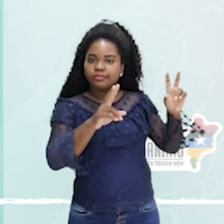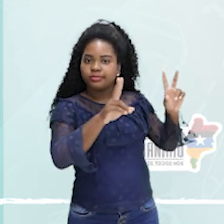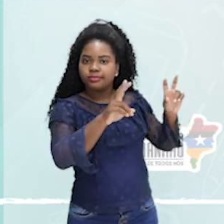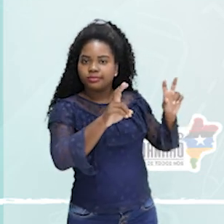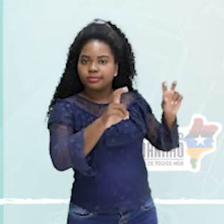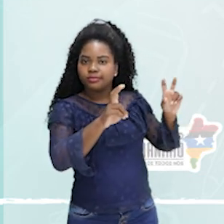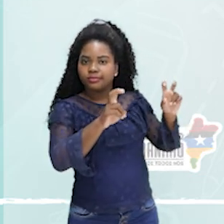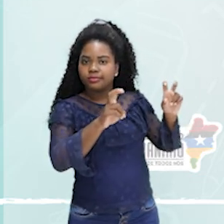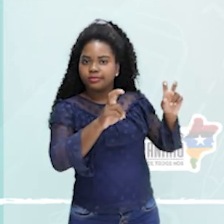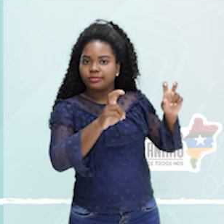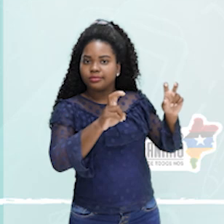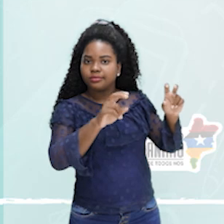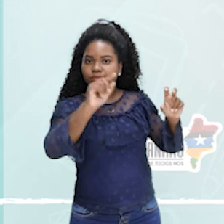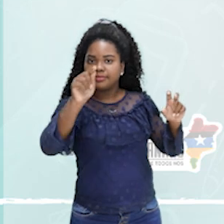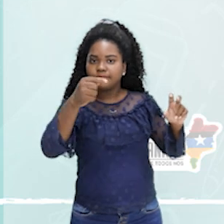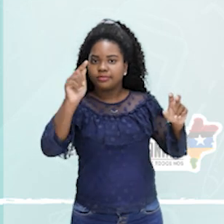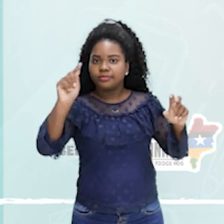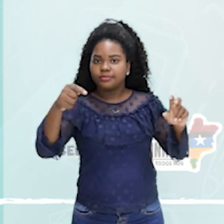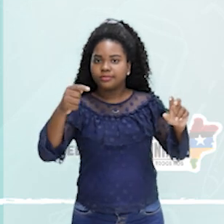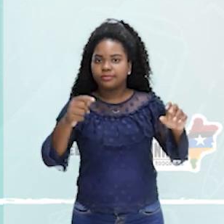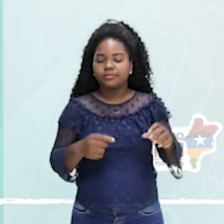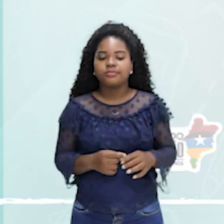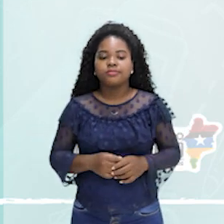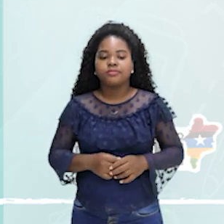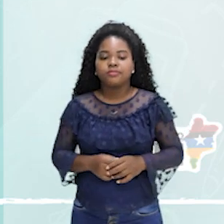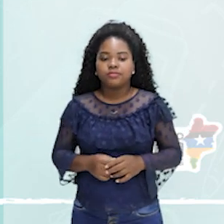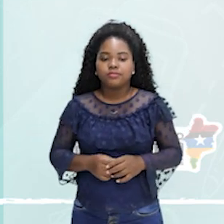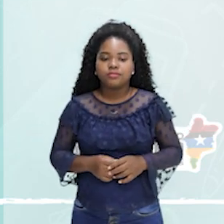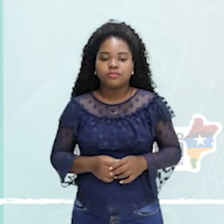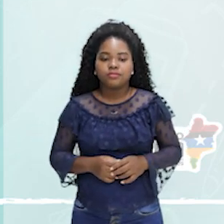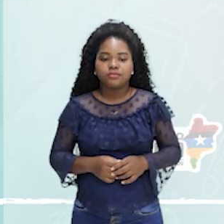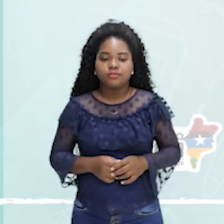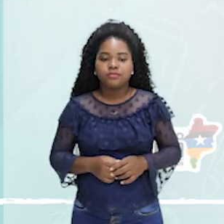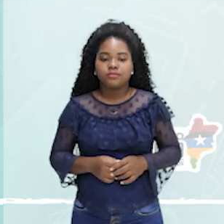indicam que é fala de alguém. E observem que essa